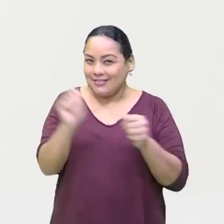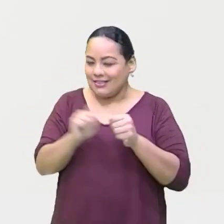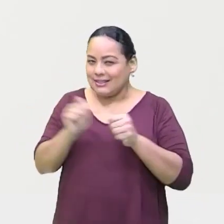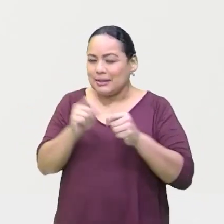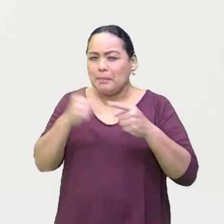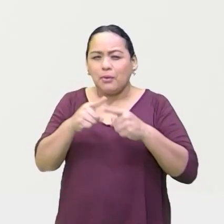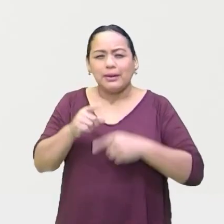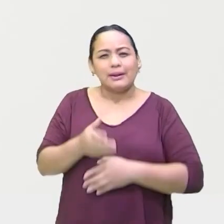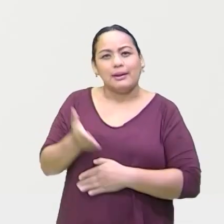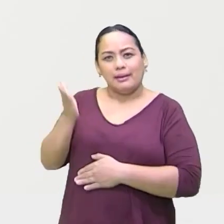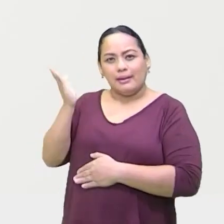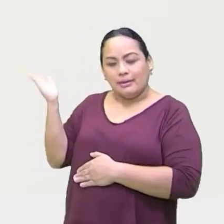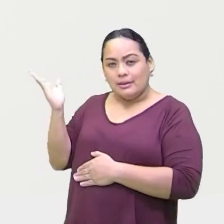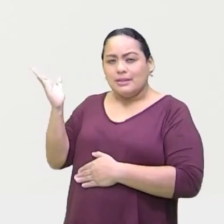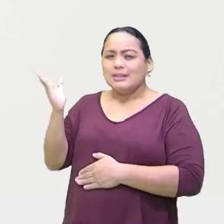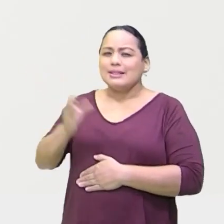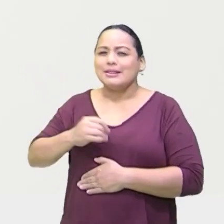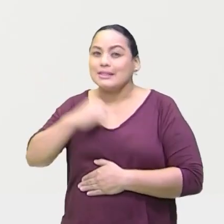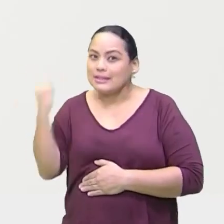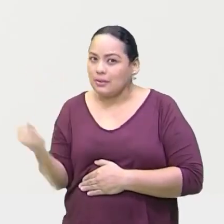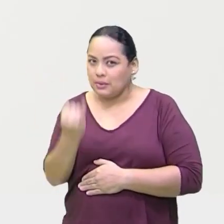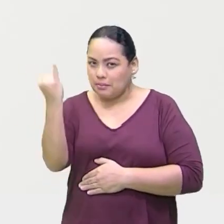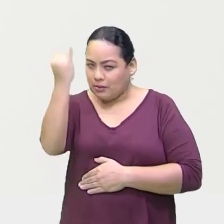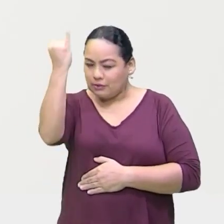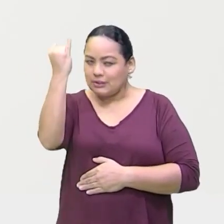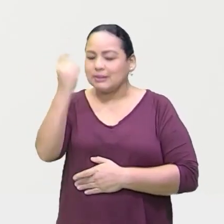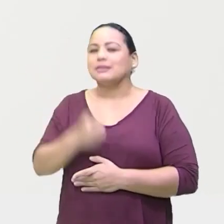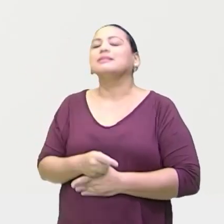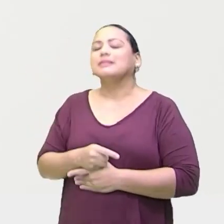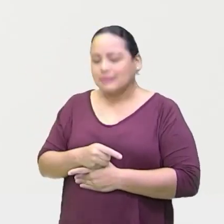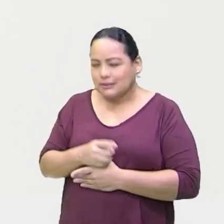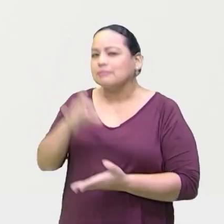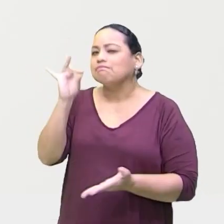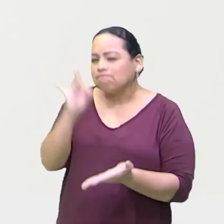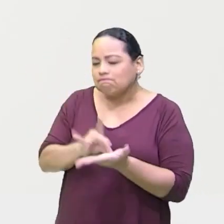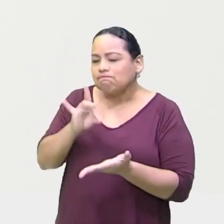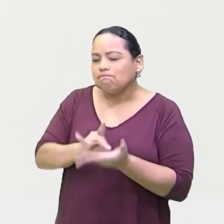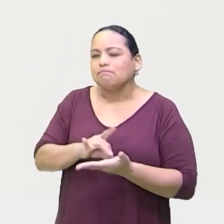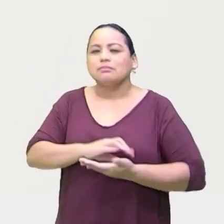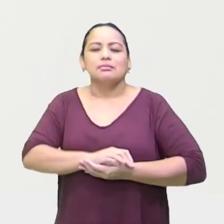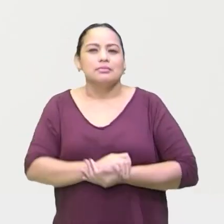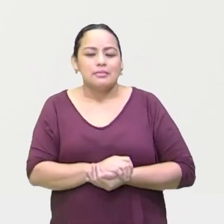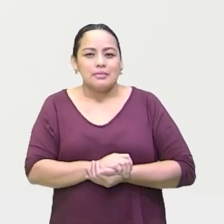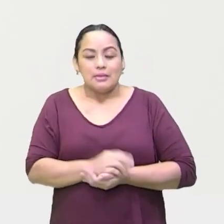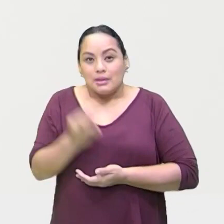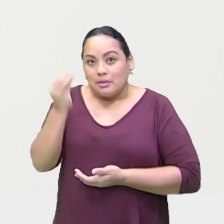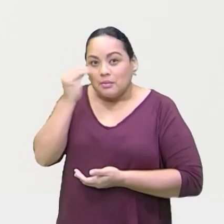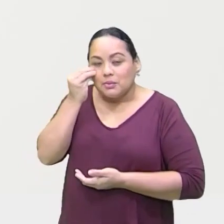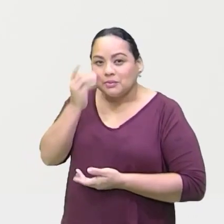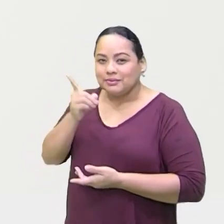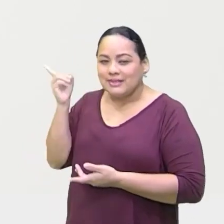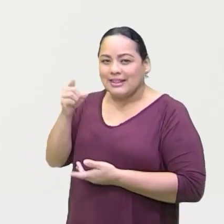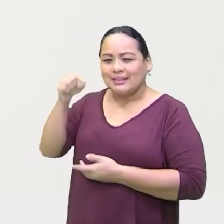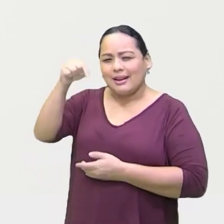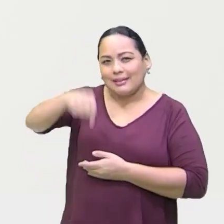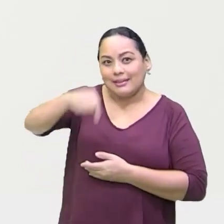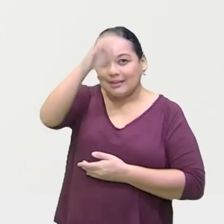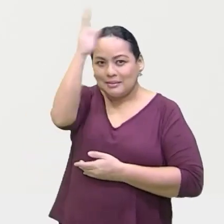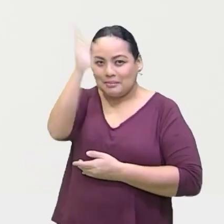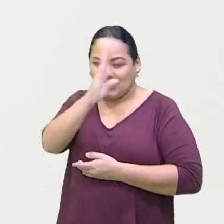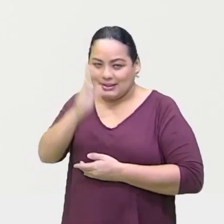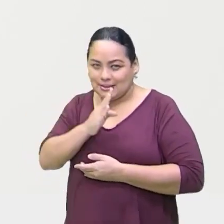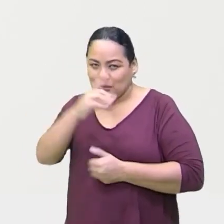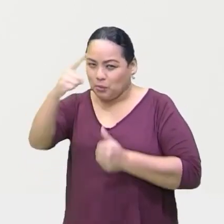essas informações, elas são precisas e são extremamente importantes. Vejam bem, no Brasil, um